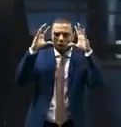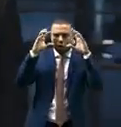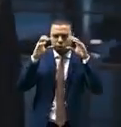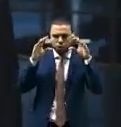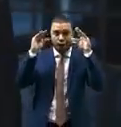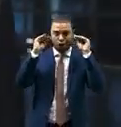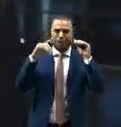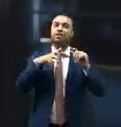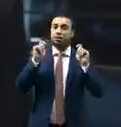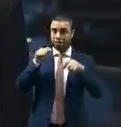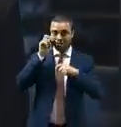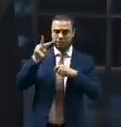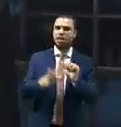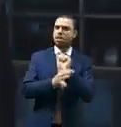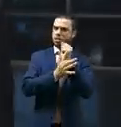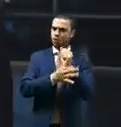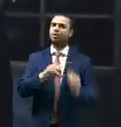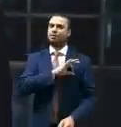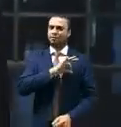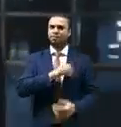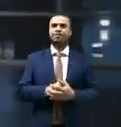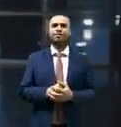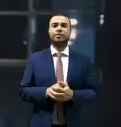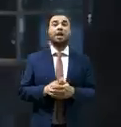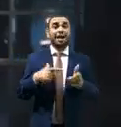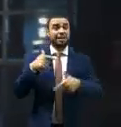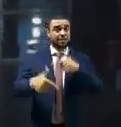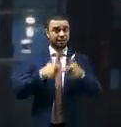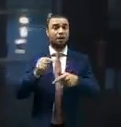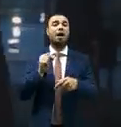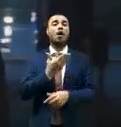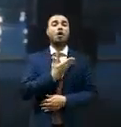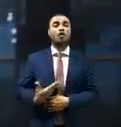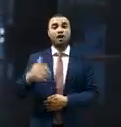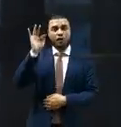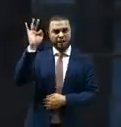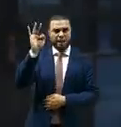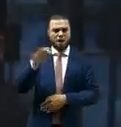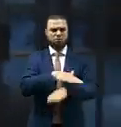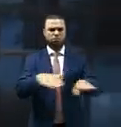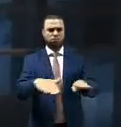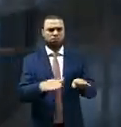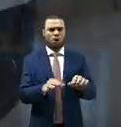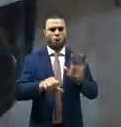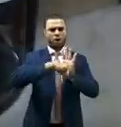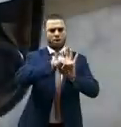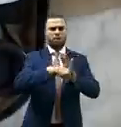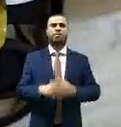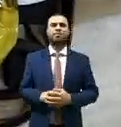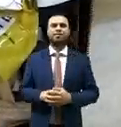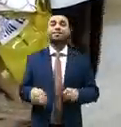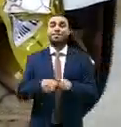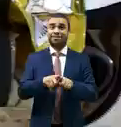mais segurança e visibilidade nas operações policiais. Este é mais um duro recado do governo federal ao crime organizado. E